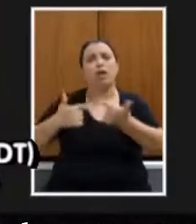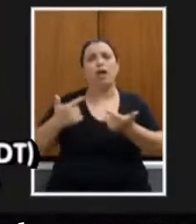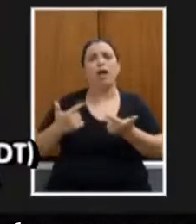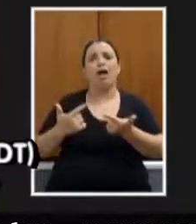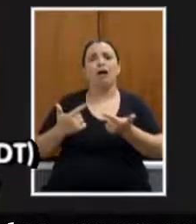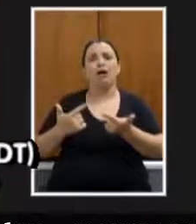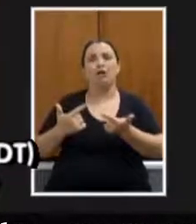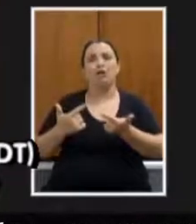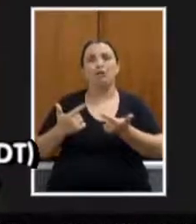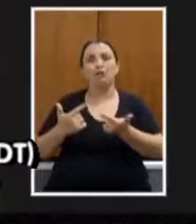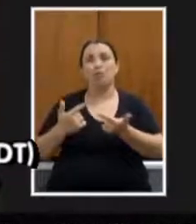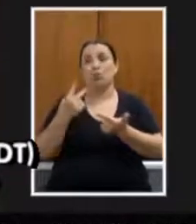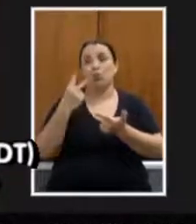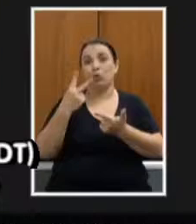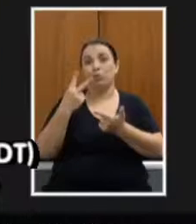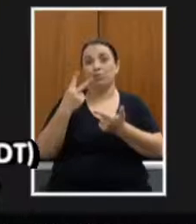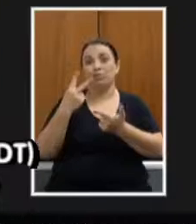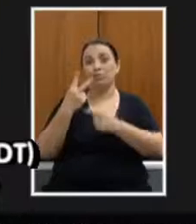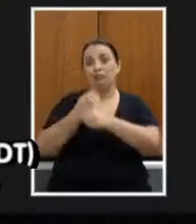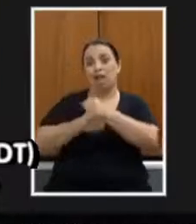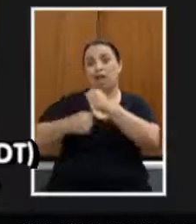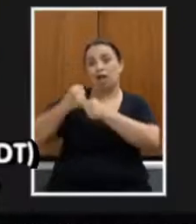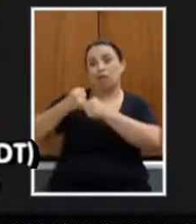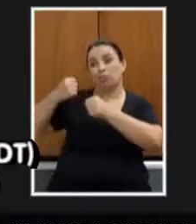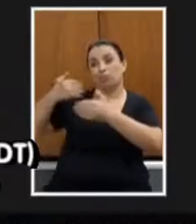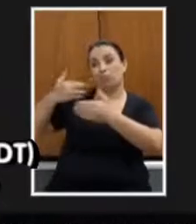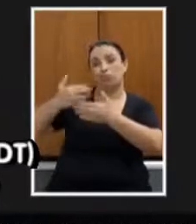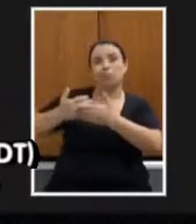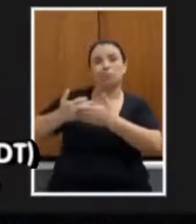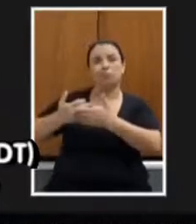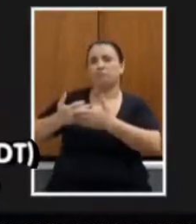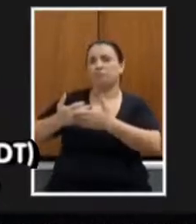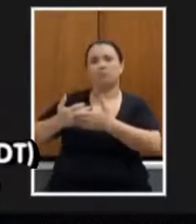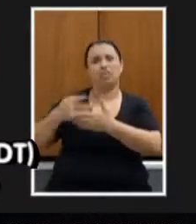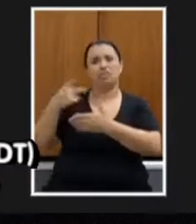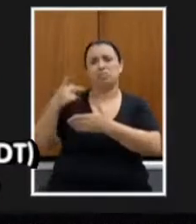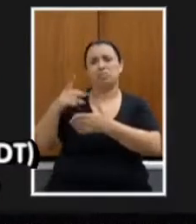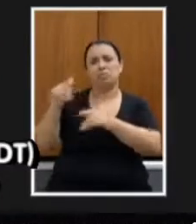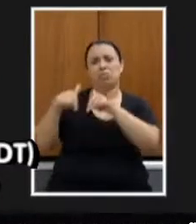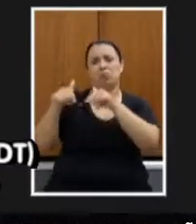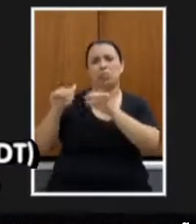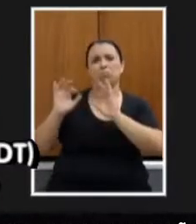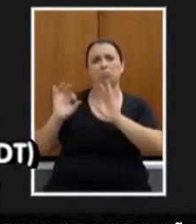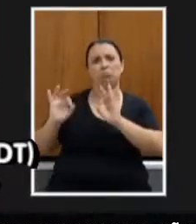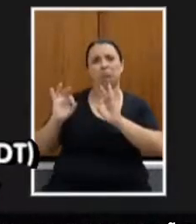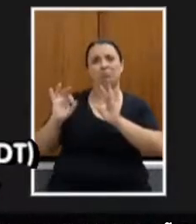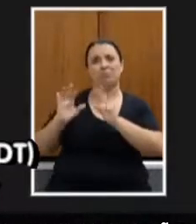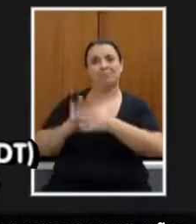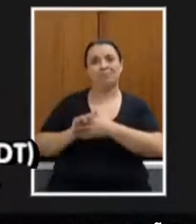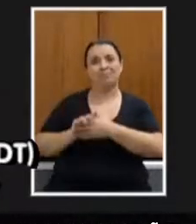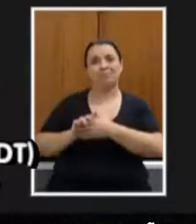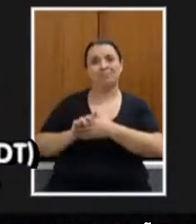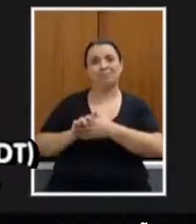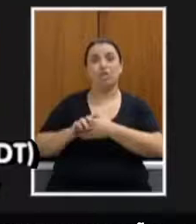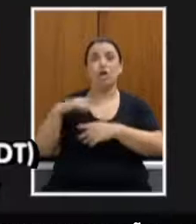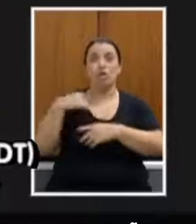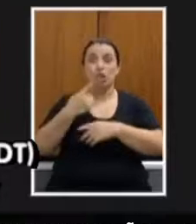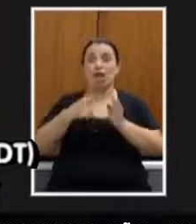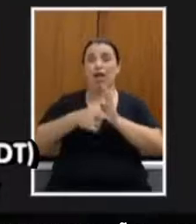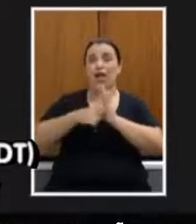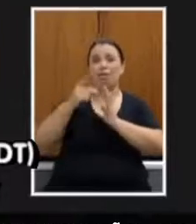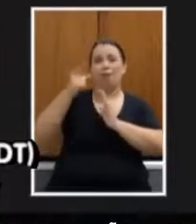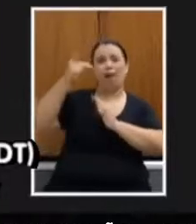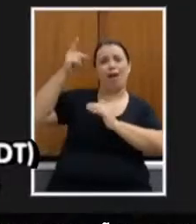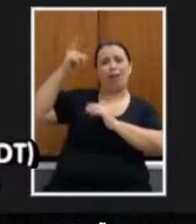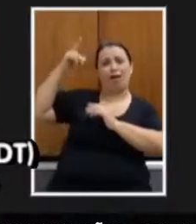últimos 2 anos. O Gil lembrou bem, nós tivemos a oportunidade de conversar com seu pai e